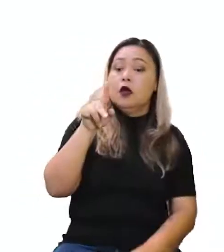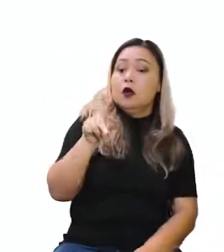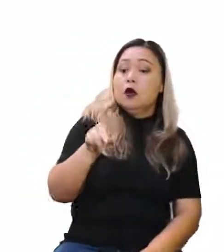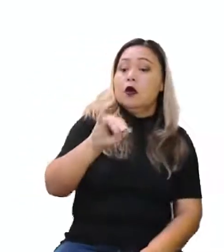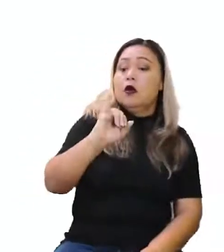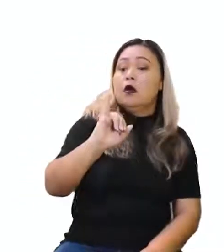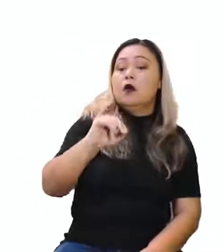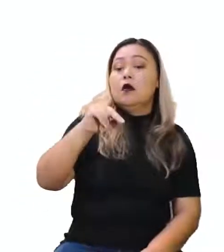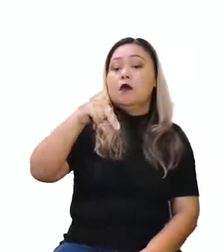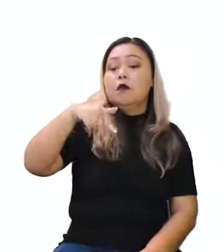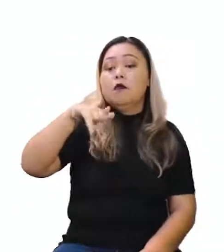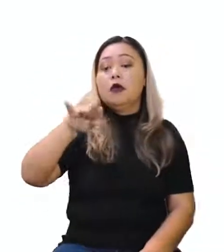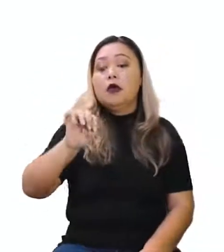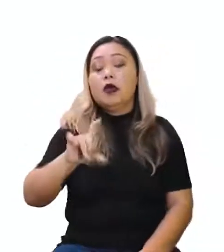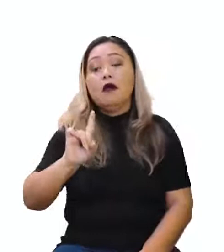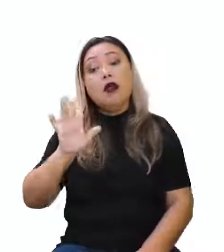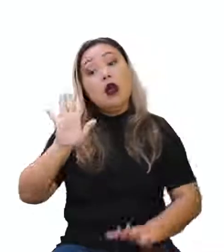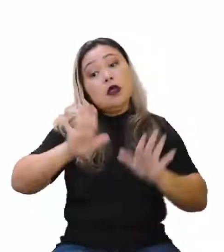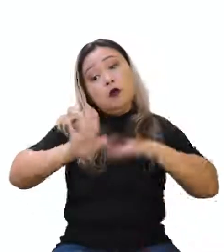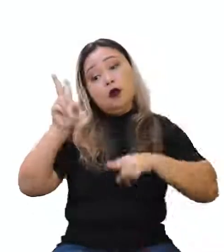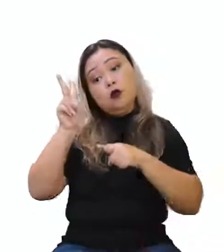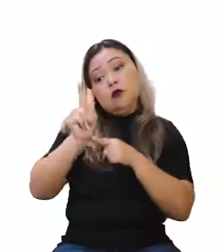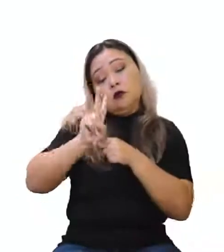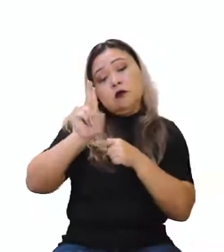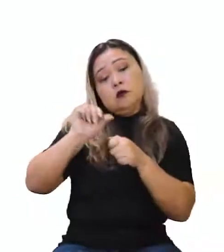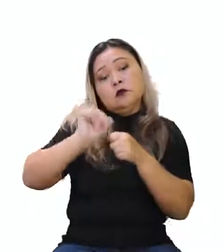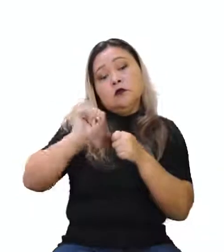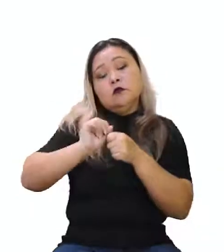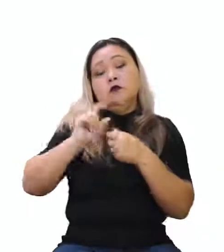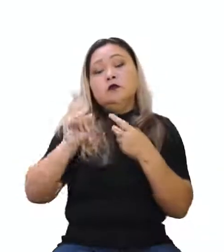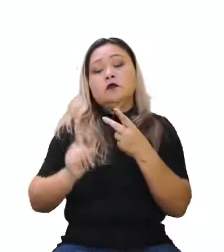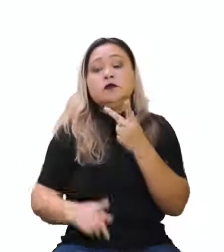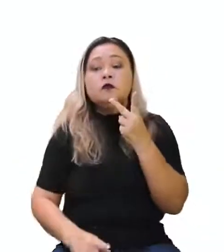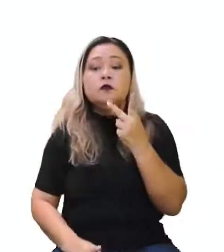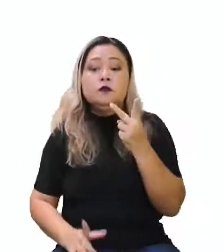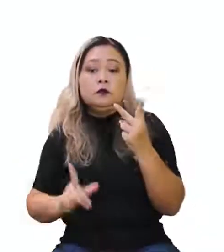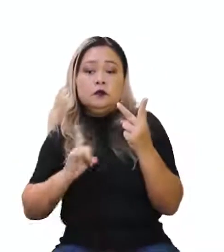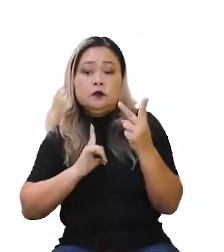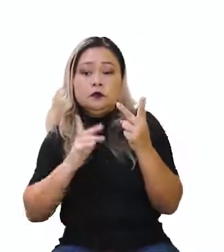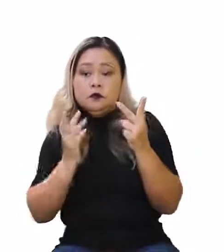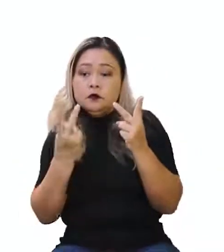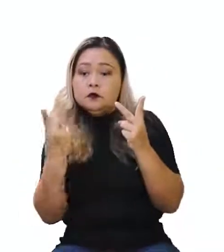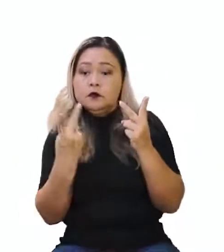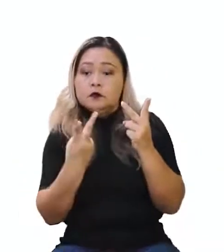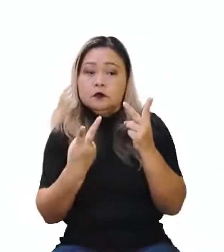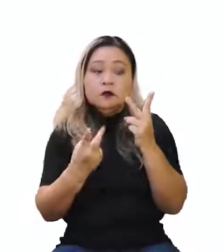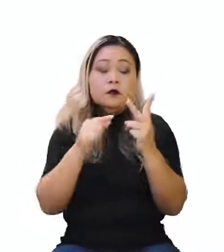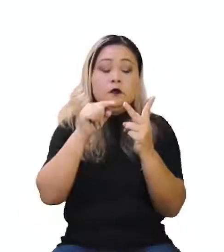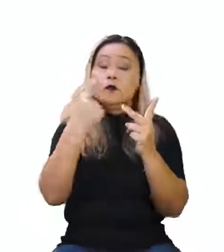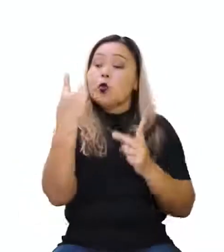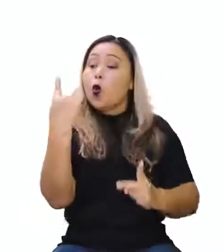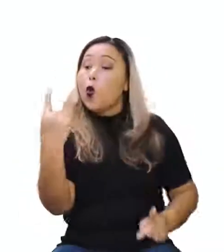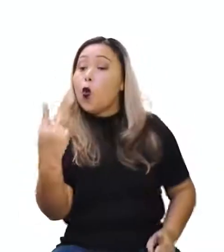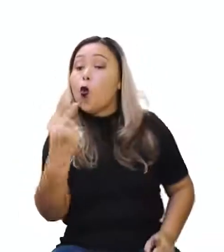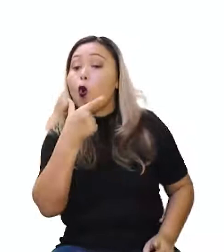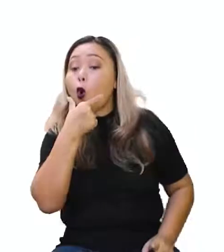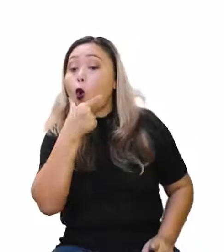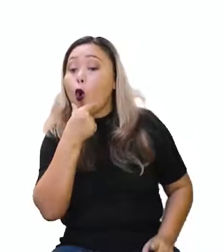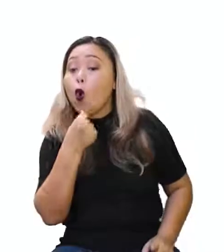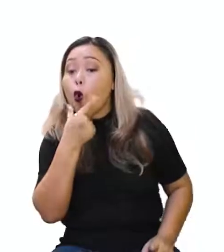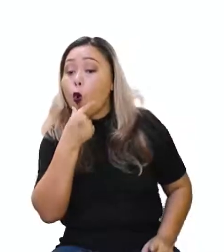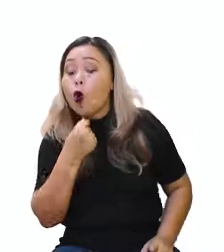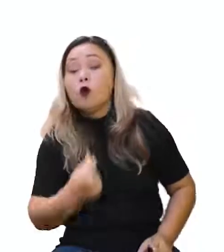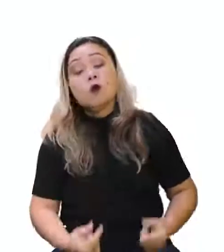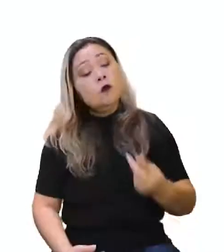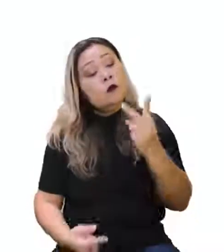processo de criação, tá? Então são sempre mantidos os casais, um macho na